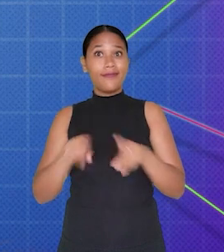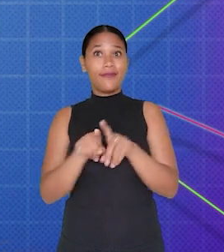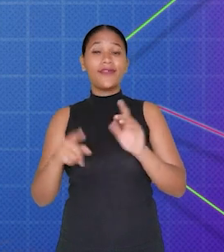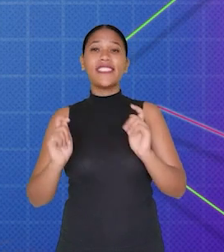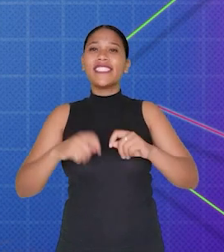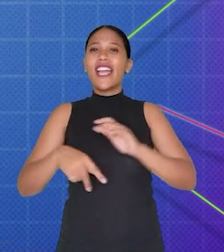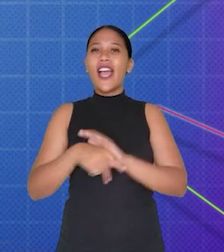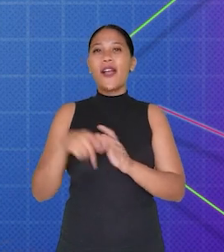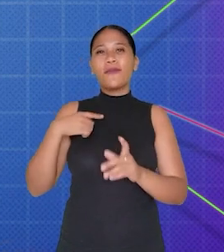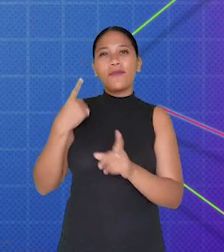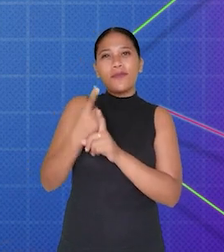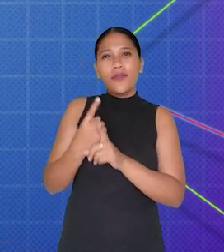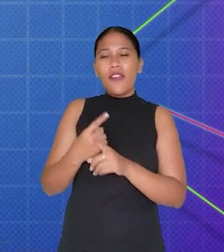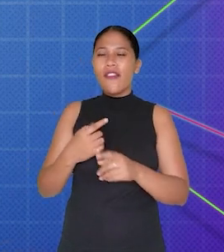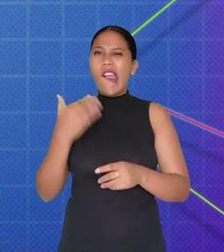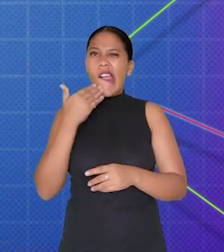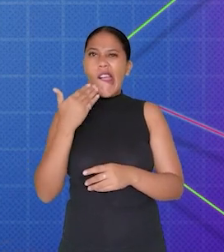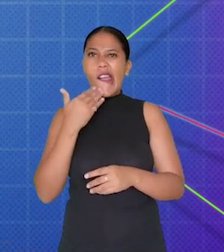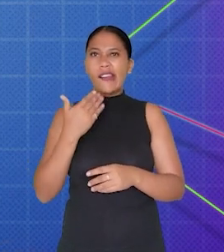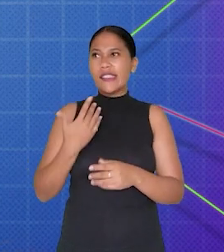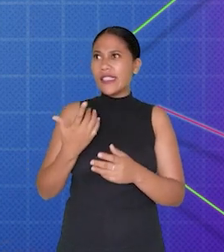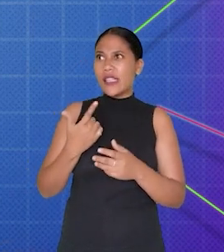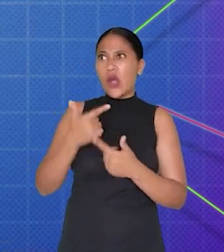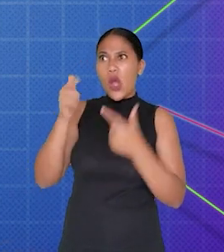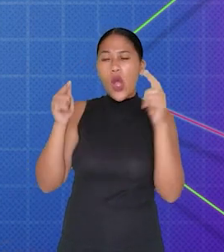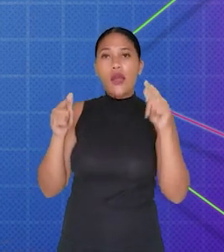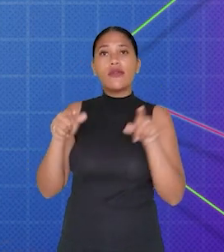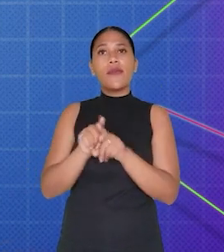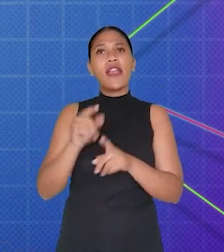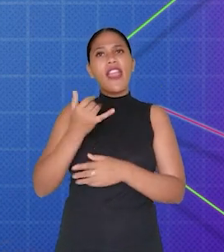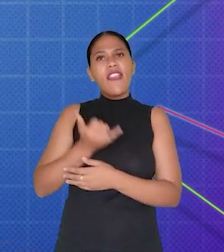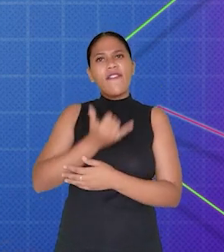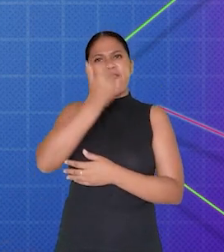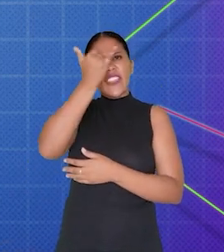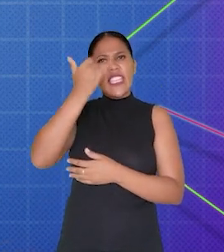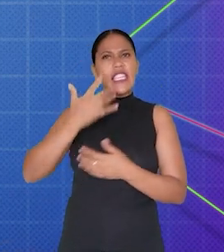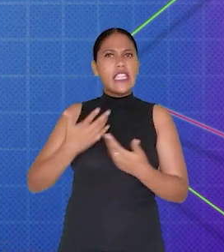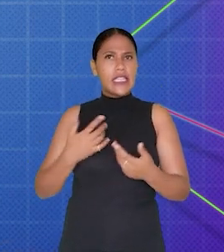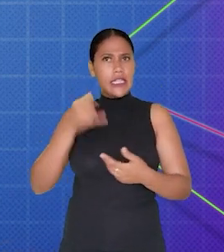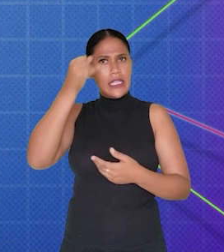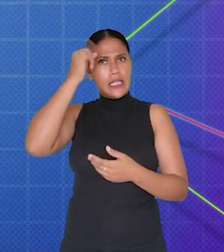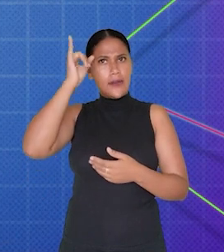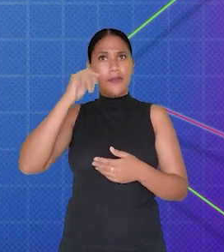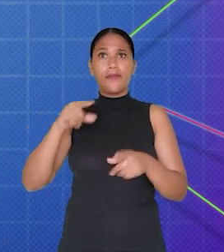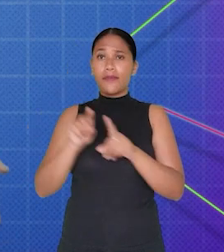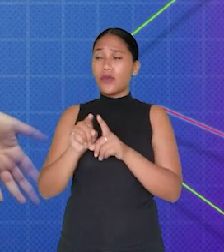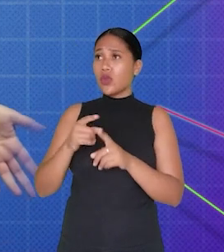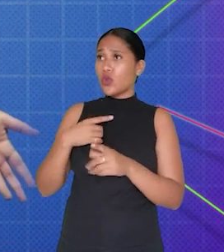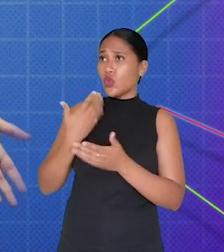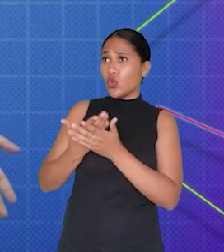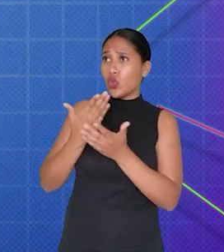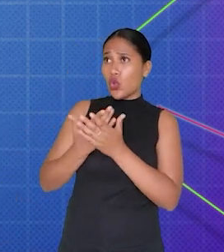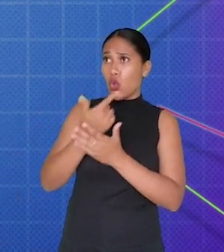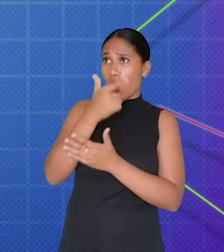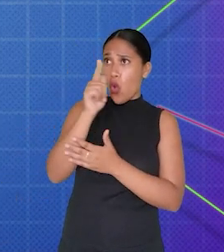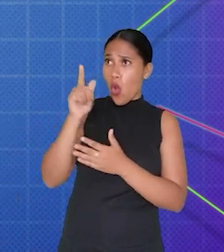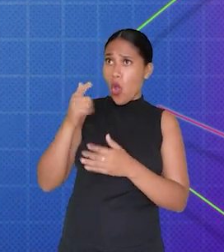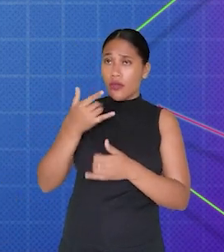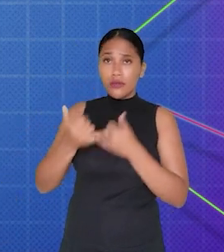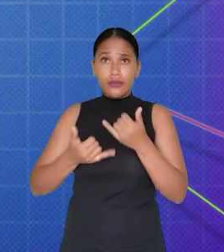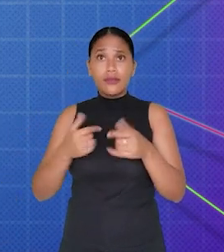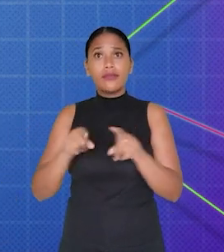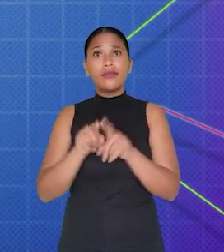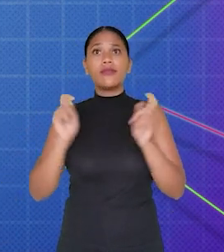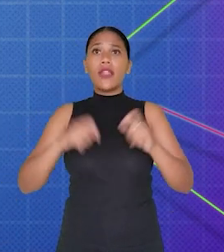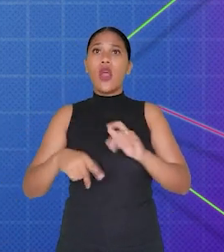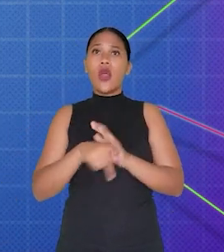jogo. Também é possível identificar falhas ou limitações em outros jogos e evitar repetir os mesmos erros. Os estudos de outros jogos também ajudam a